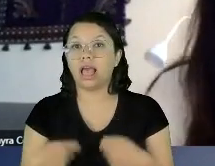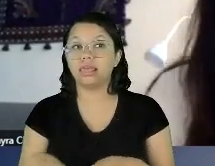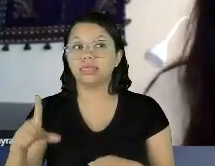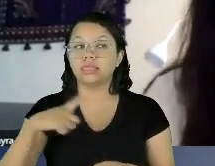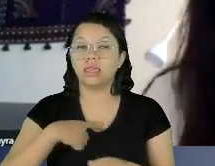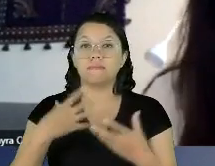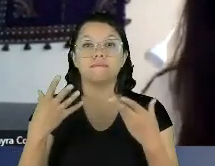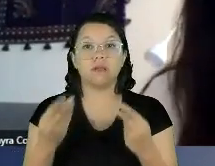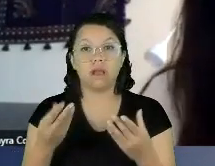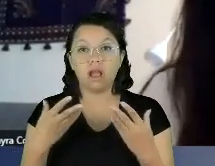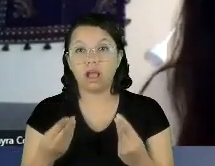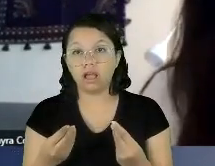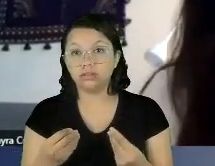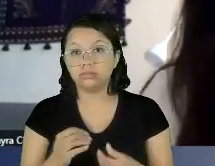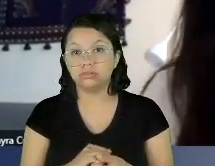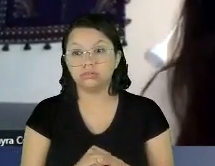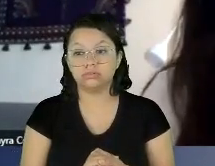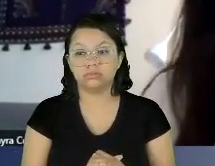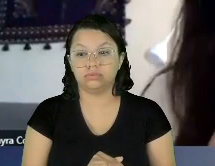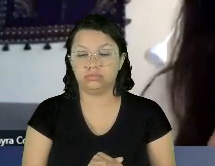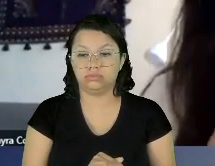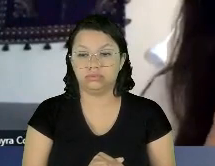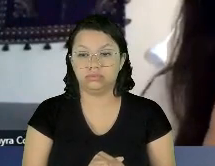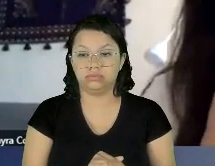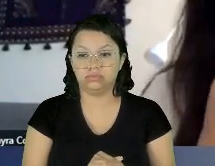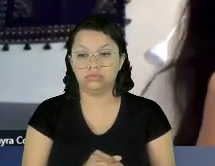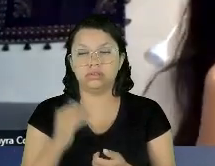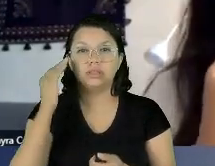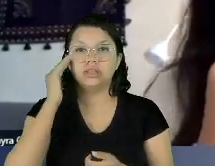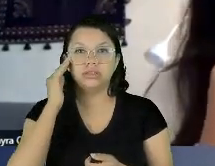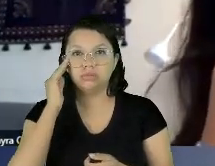A gente também precisa ter bastante